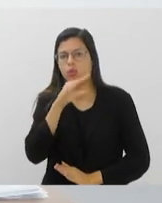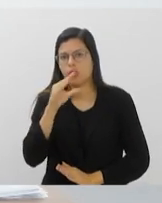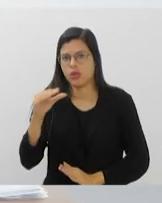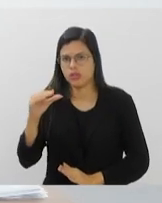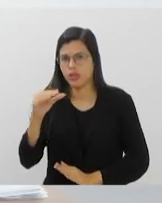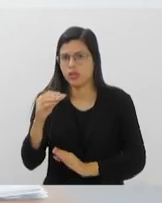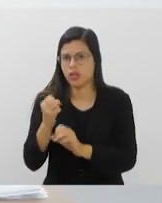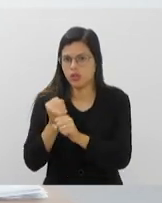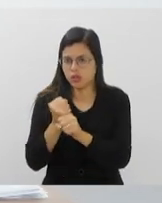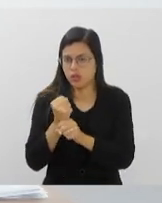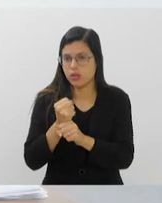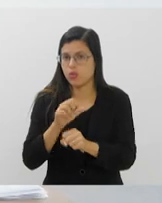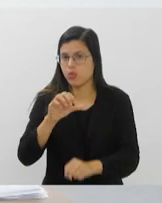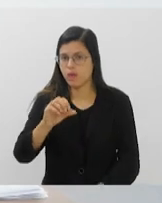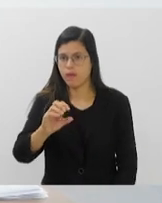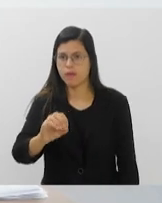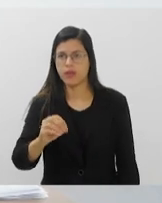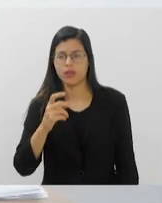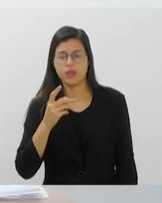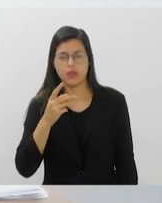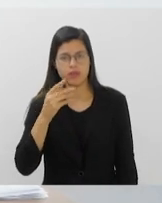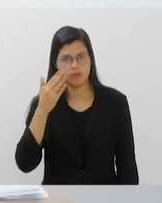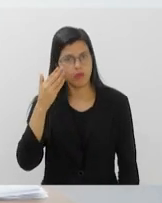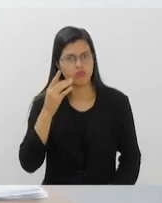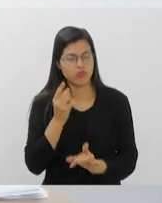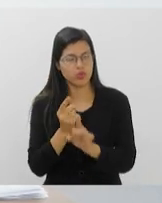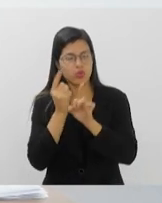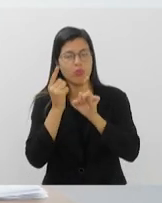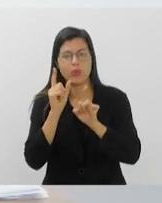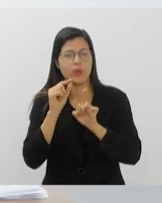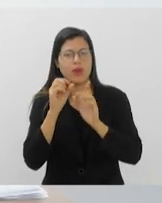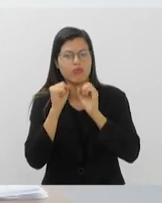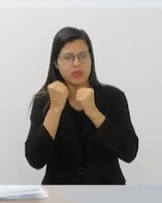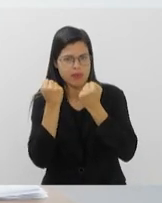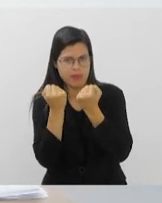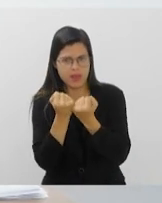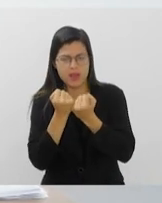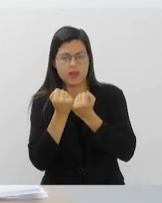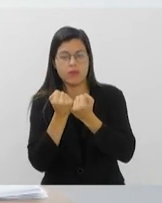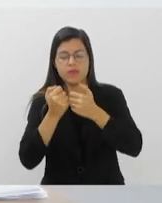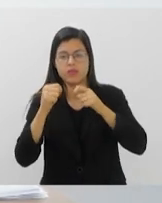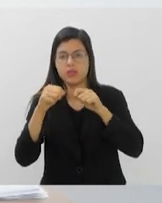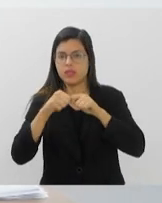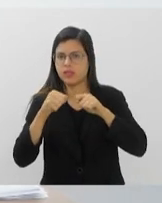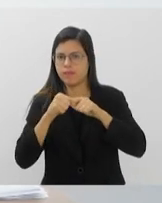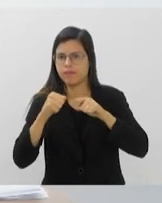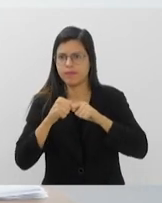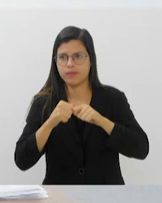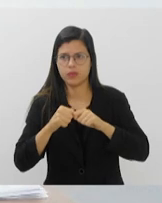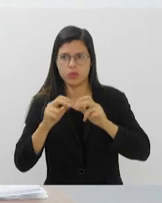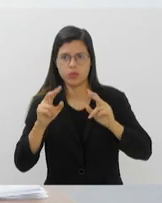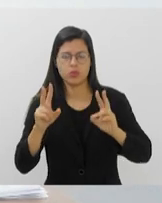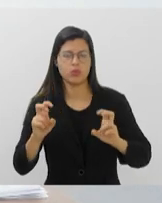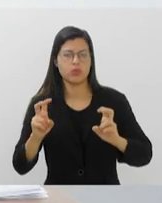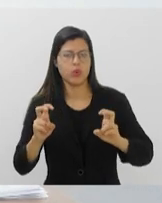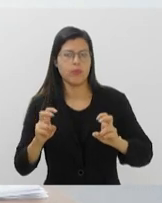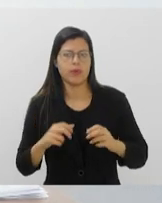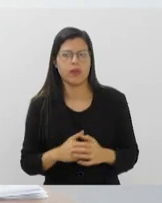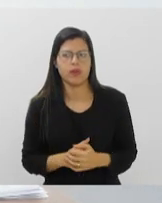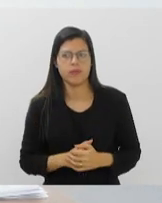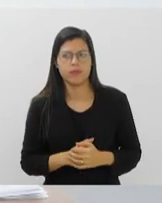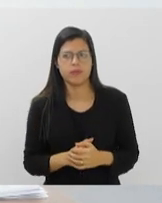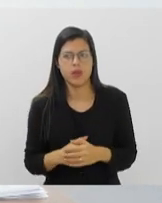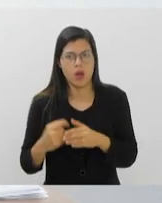sabendo agora há pouco tempo que a gente tá sempre aprendendo né num seminário que nós fizemos eh sobre